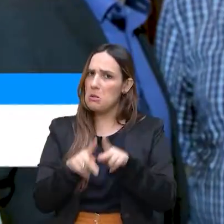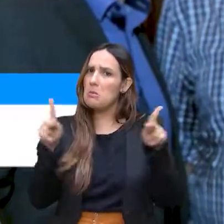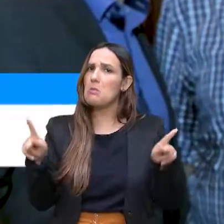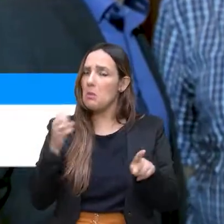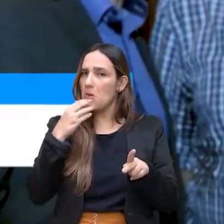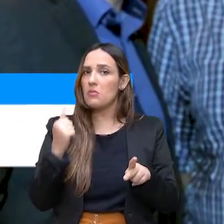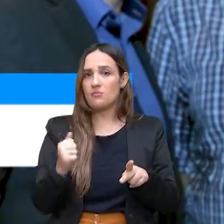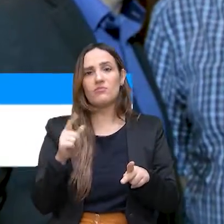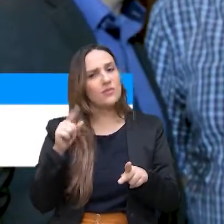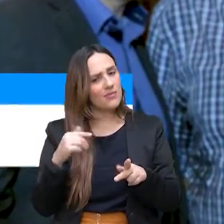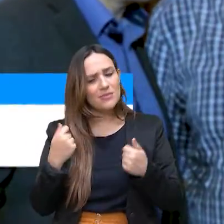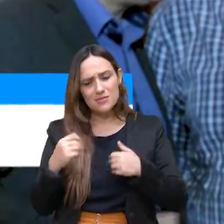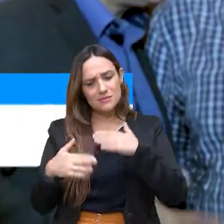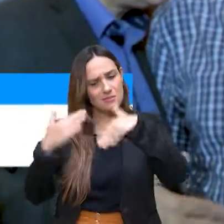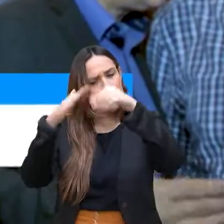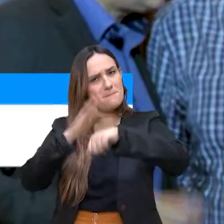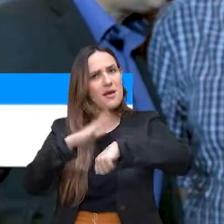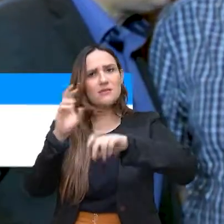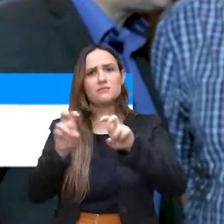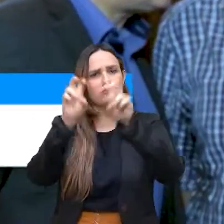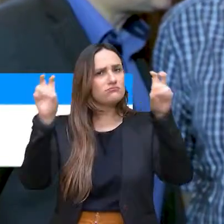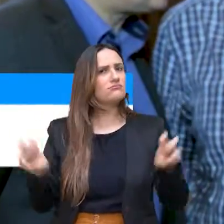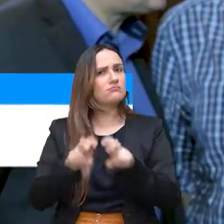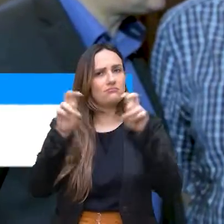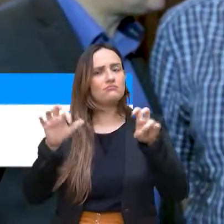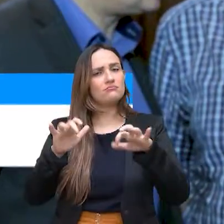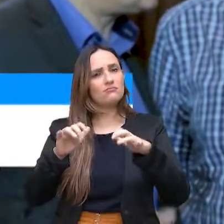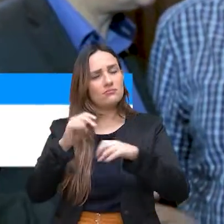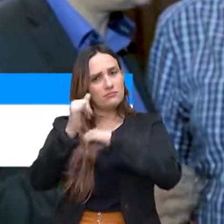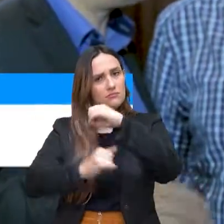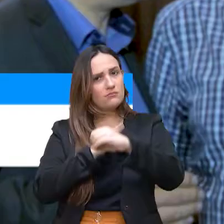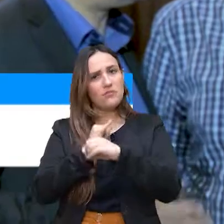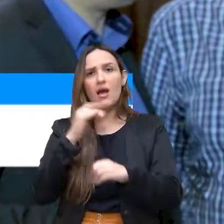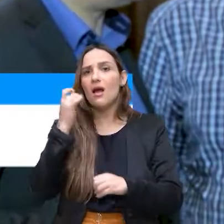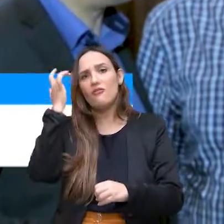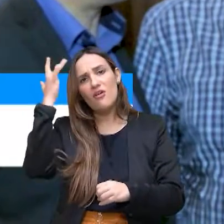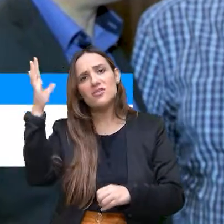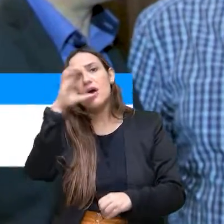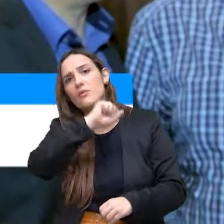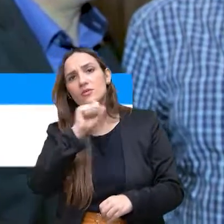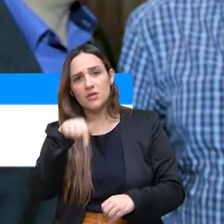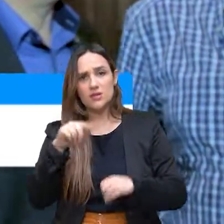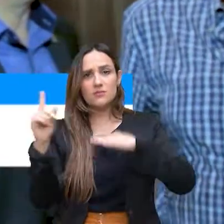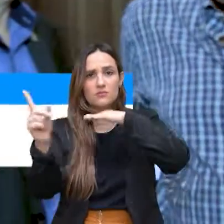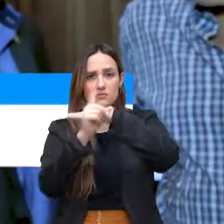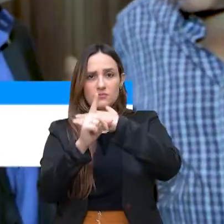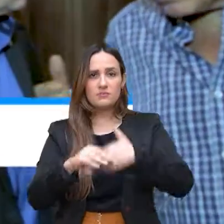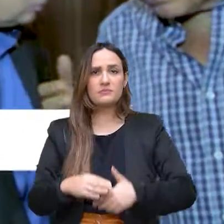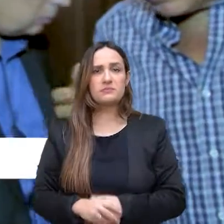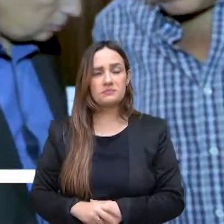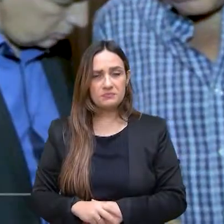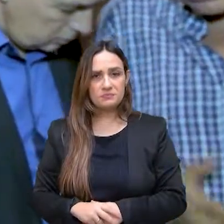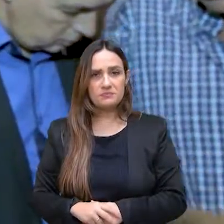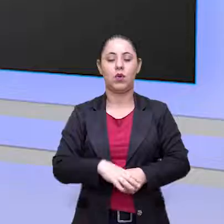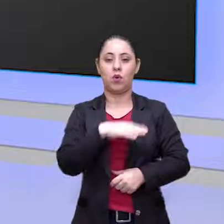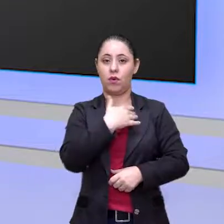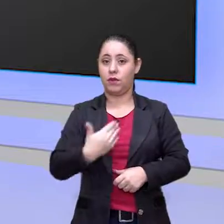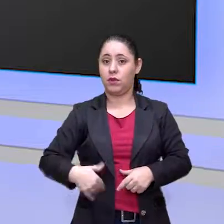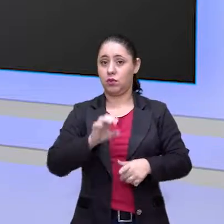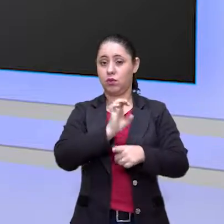vamos avançar nesse setor, né? O setor da digitalização, o setor de trazer facilidade e rapidez aos nossos